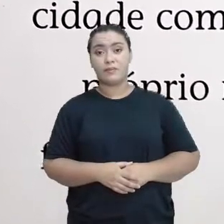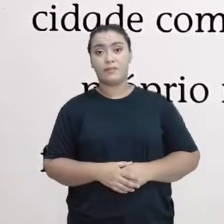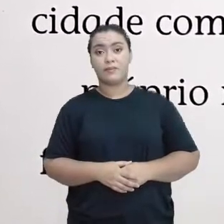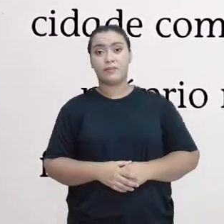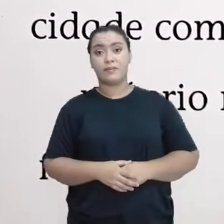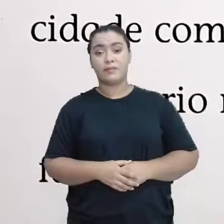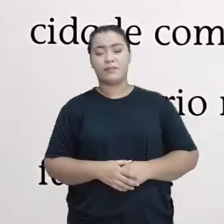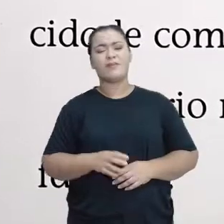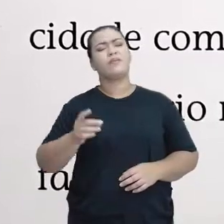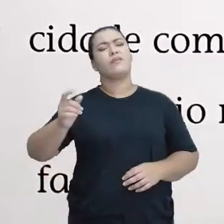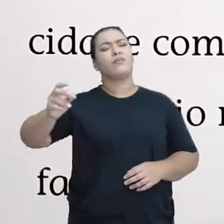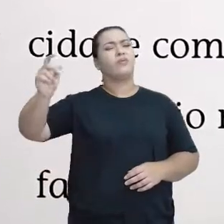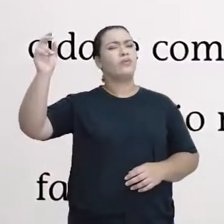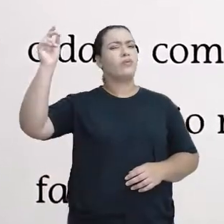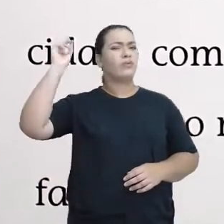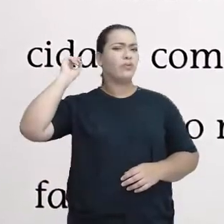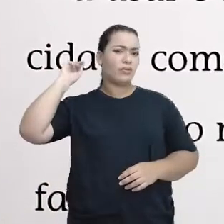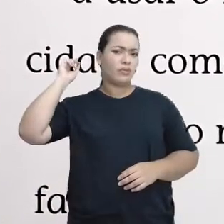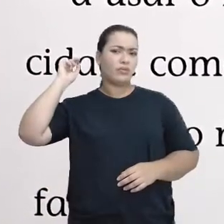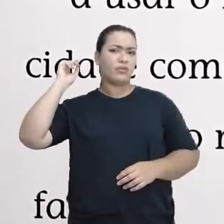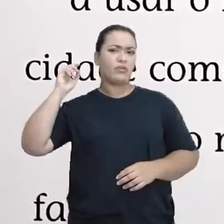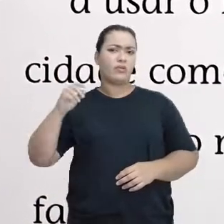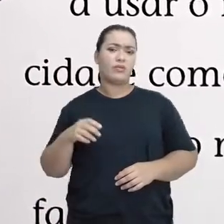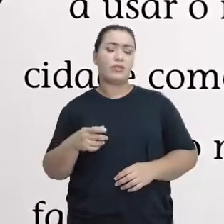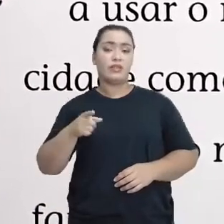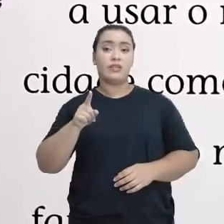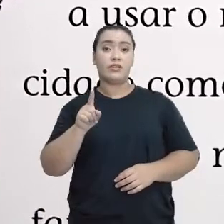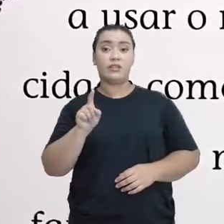Há muito tempo atrás, em 15 de abril de